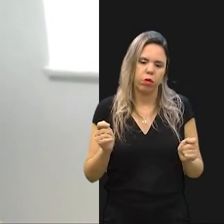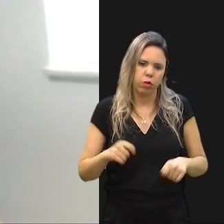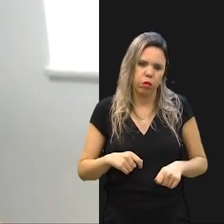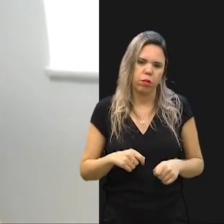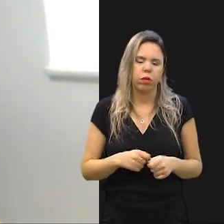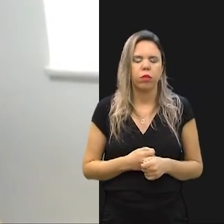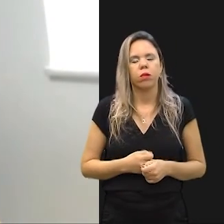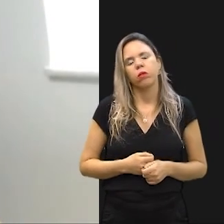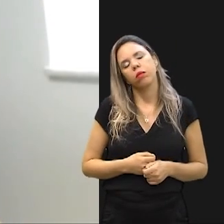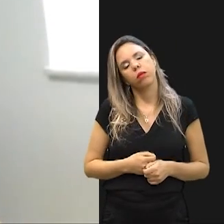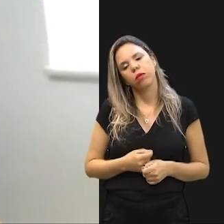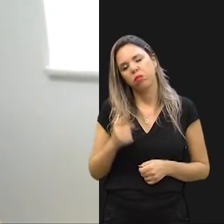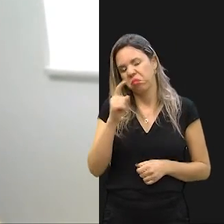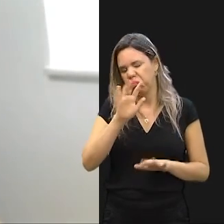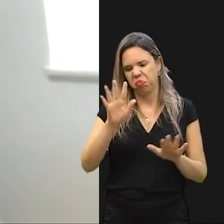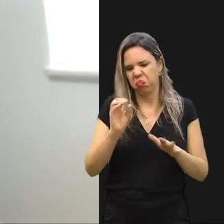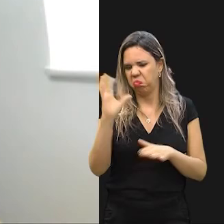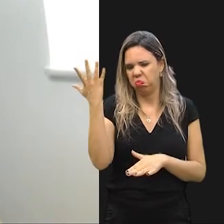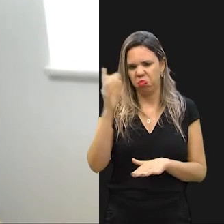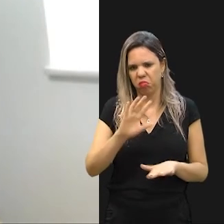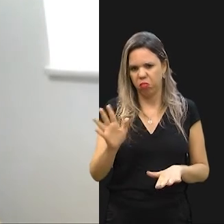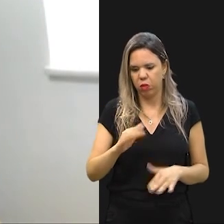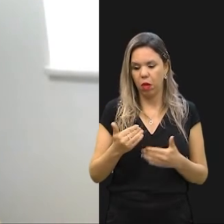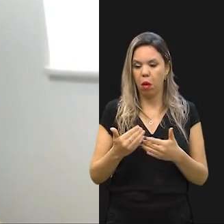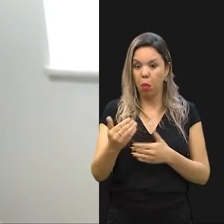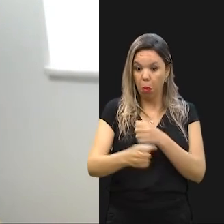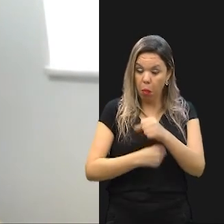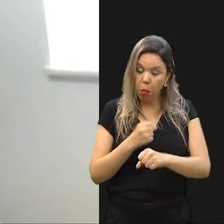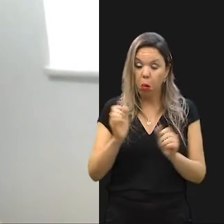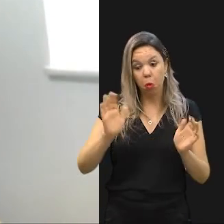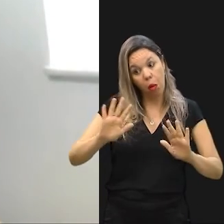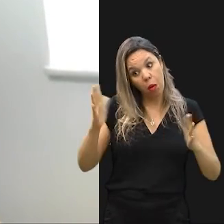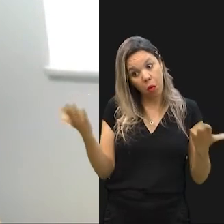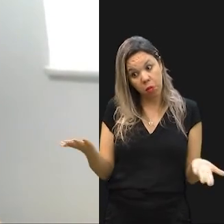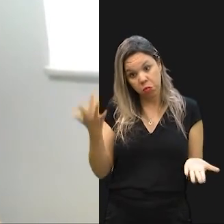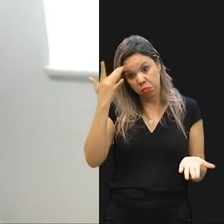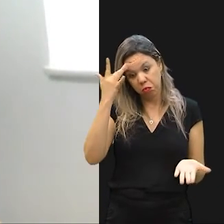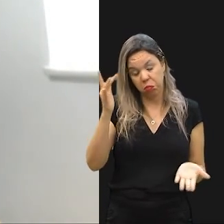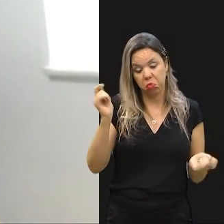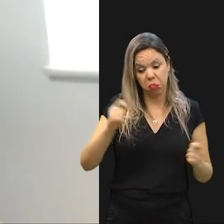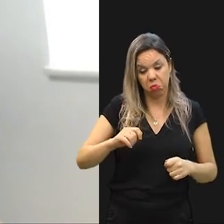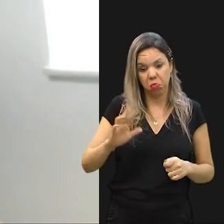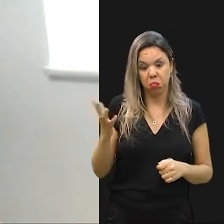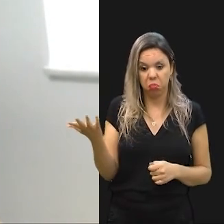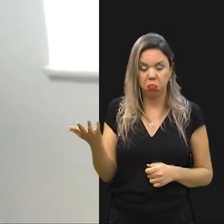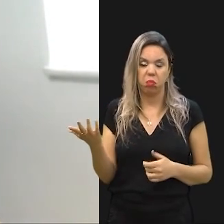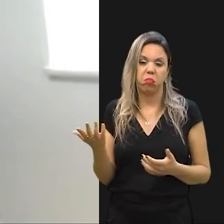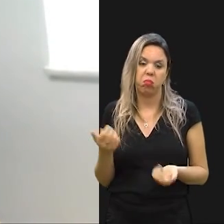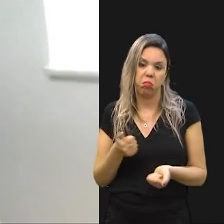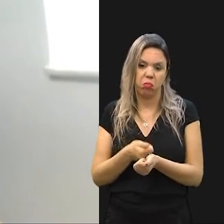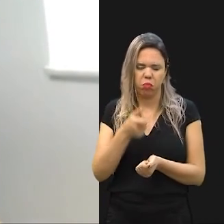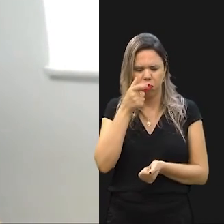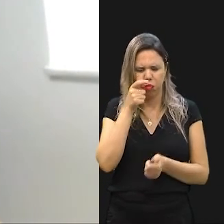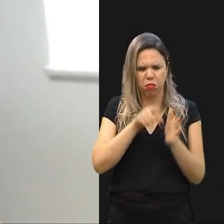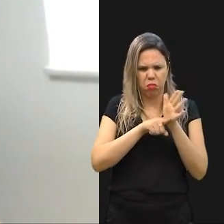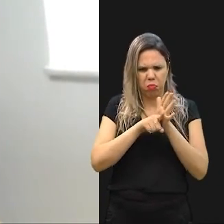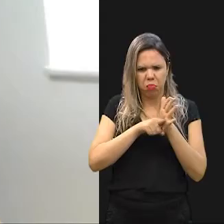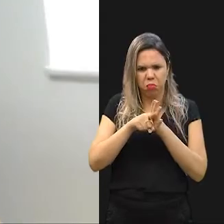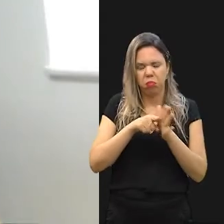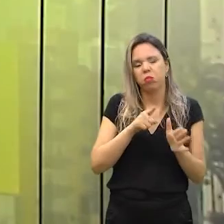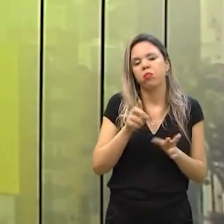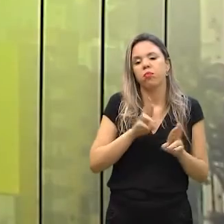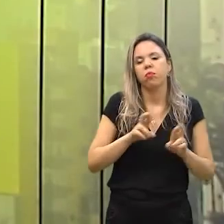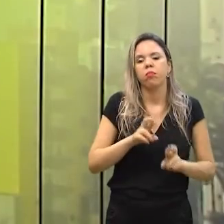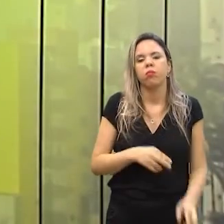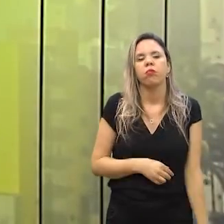deve ser mais difícil, mas para os próximos anos é algo certamente a ser acompanhado e a ser